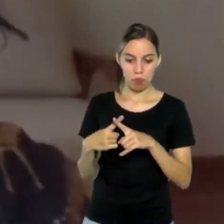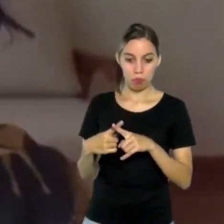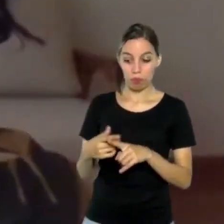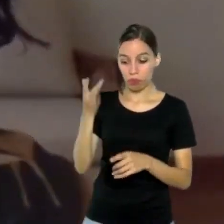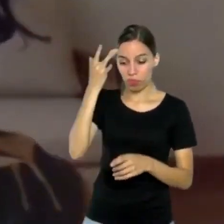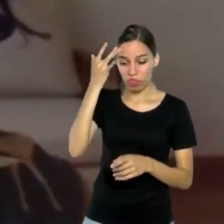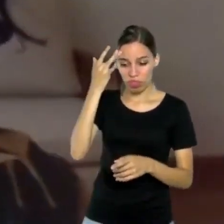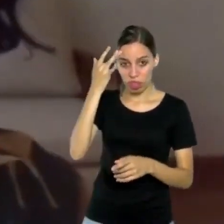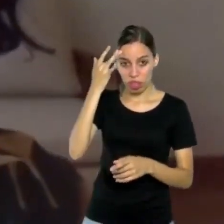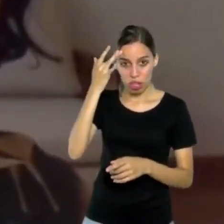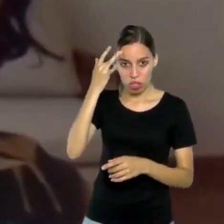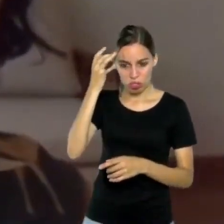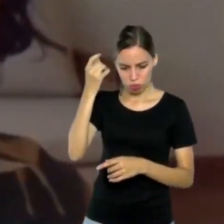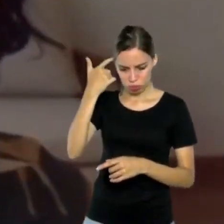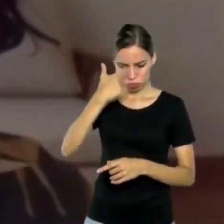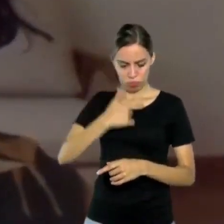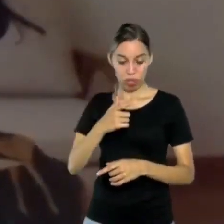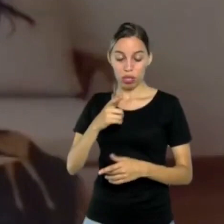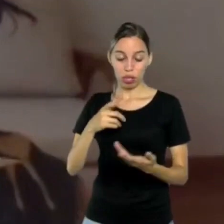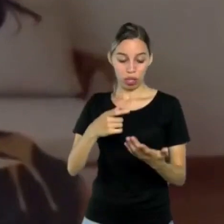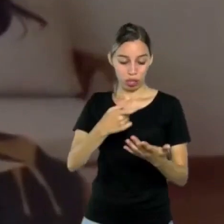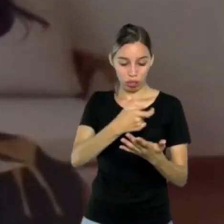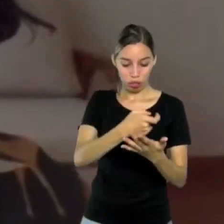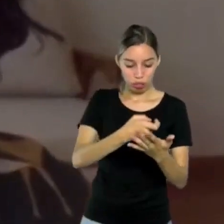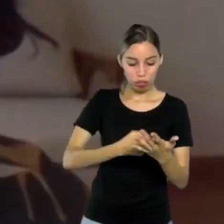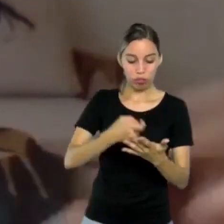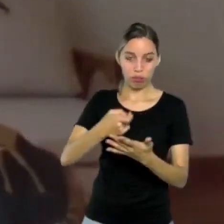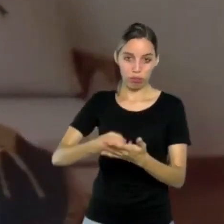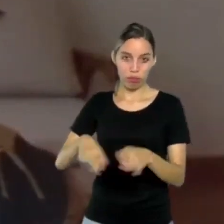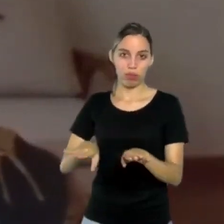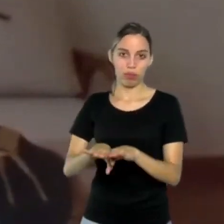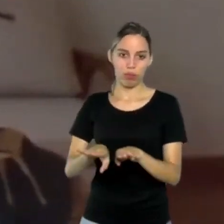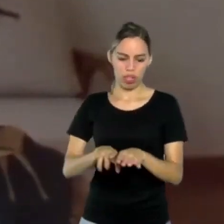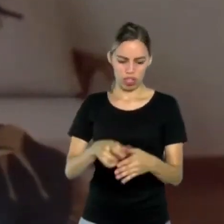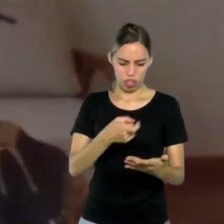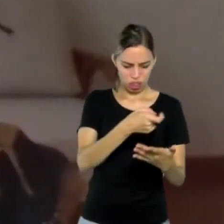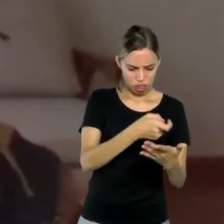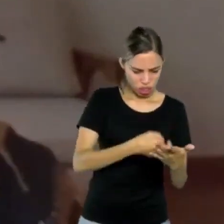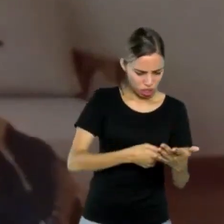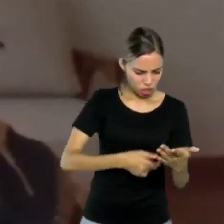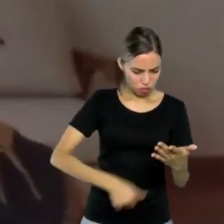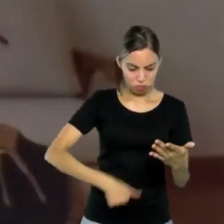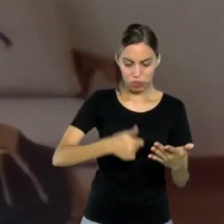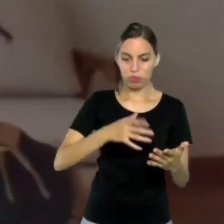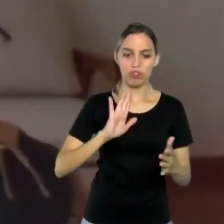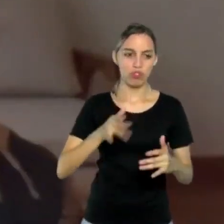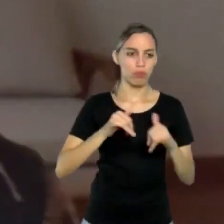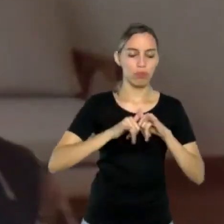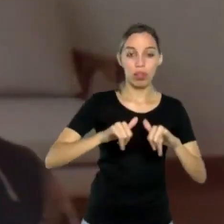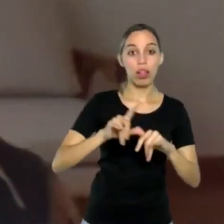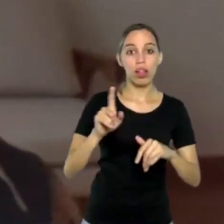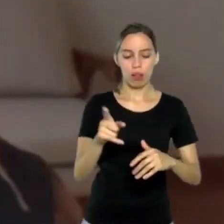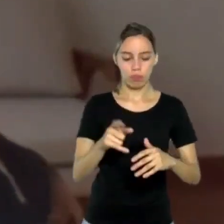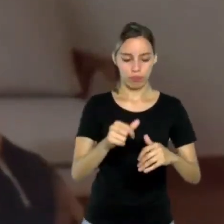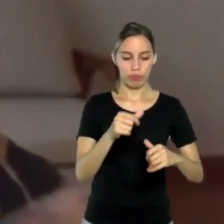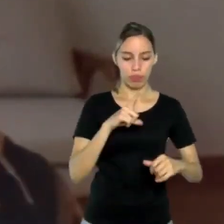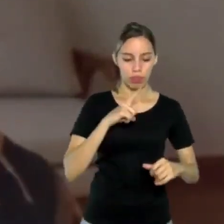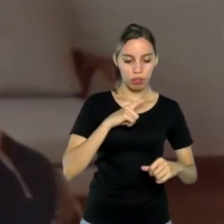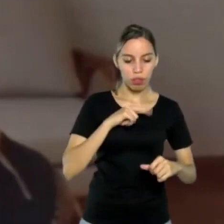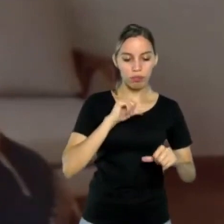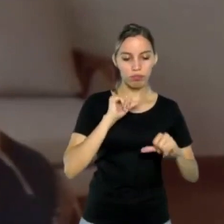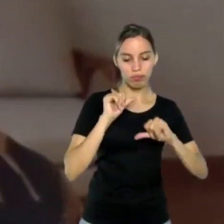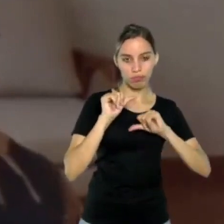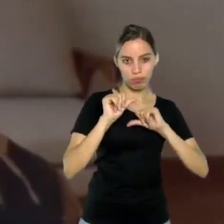não é só aquele texto que você escreveu a primeira vez, né? E nem é só o conjunto dos textos que você foi juntando. Ele tem